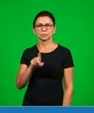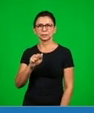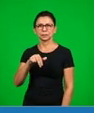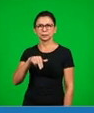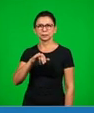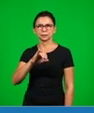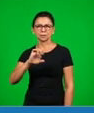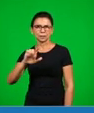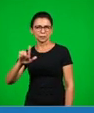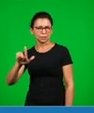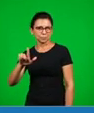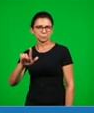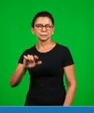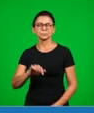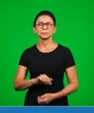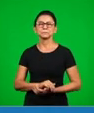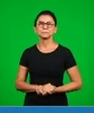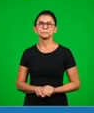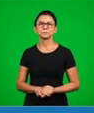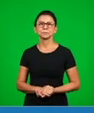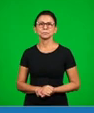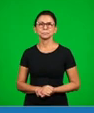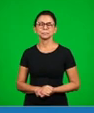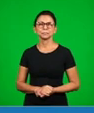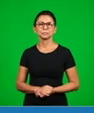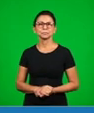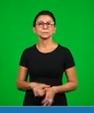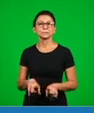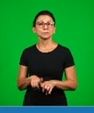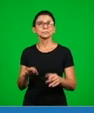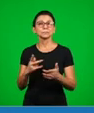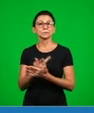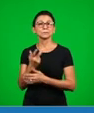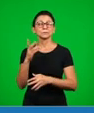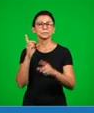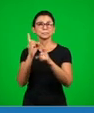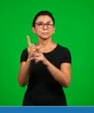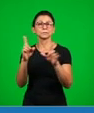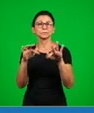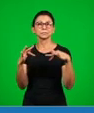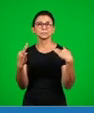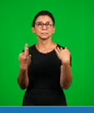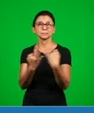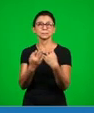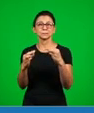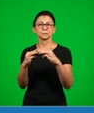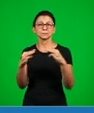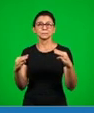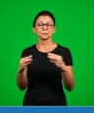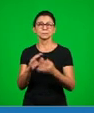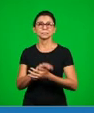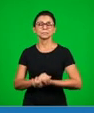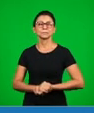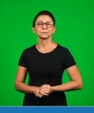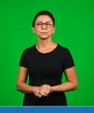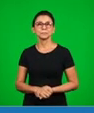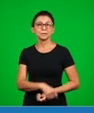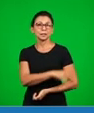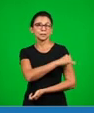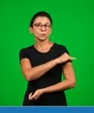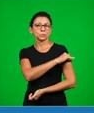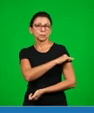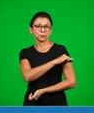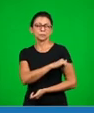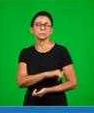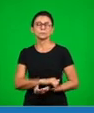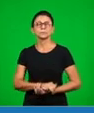trabalho. E nesse momento também está sendo realizado um encontro para as famílias no Manem de Pedro, Pedro do Rio, no Rio de